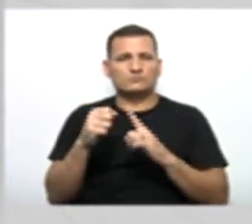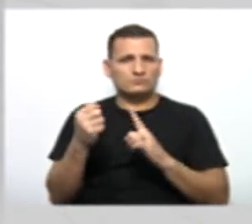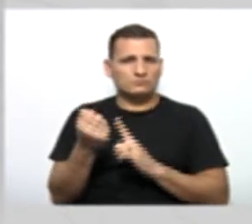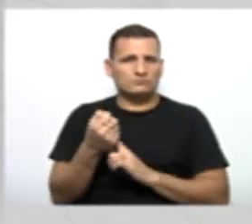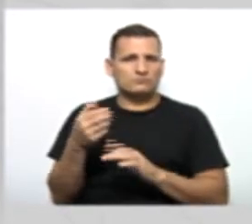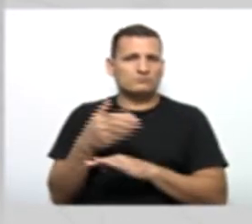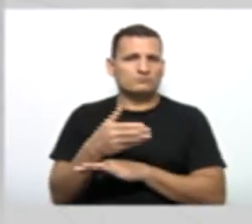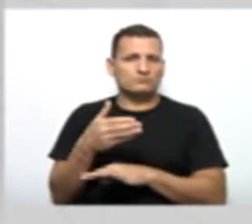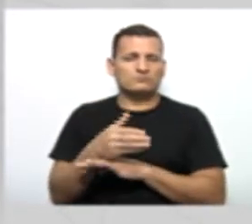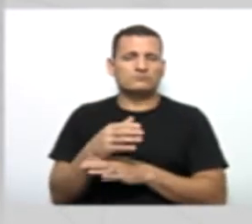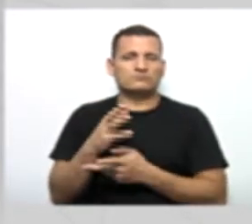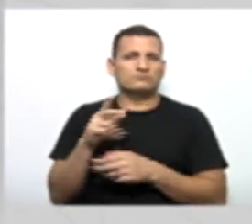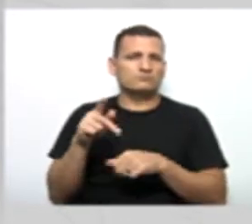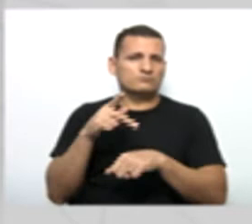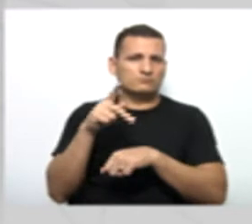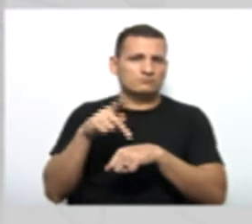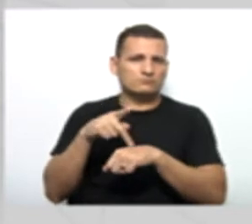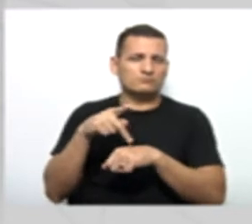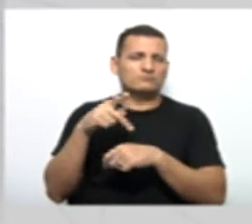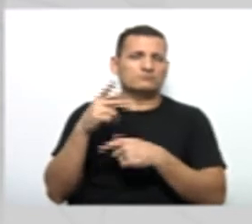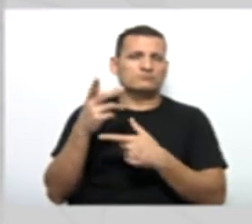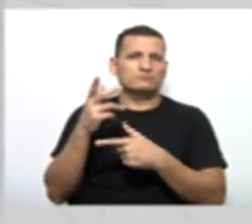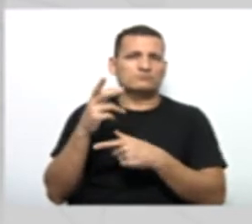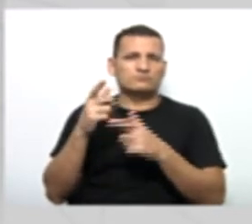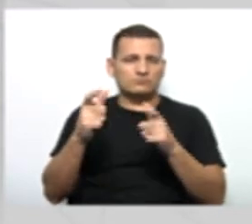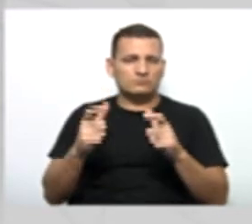âmbito nacional, no âmbito local,